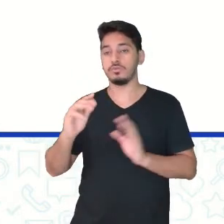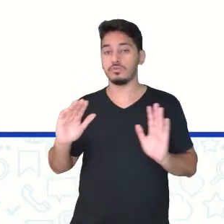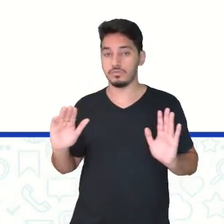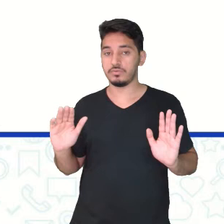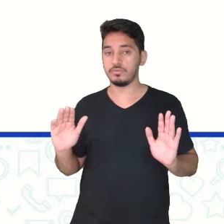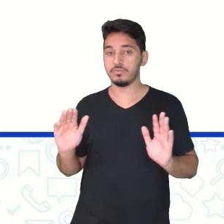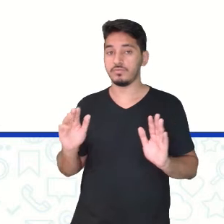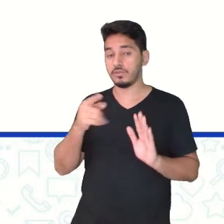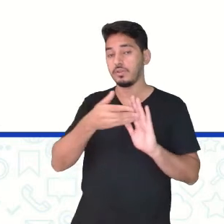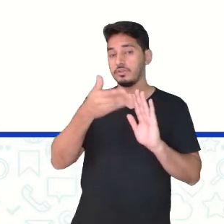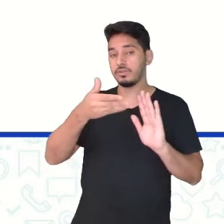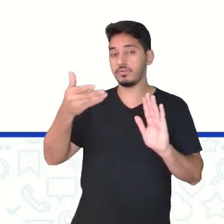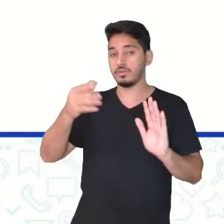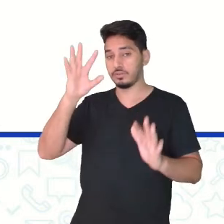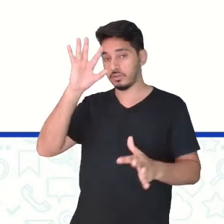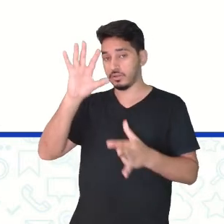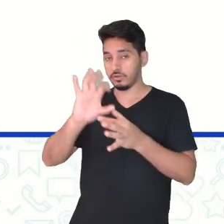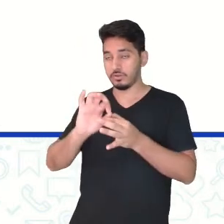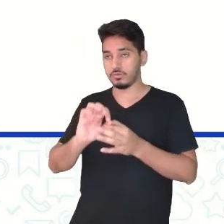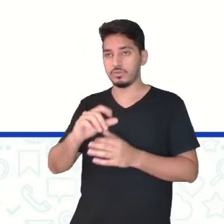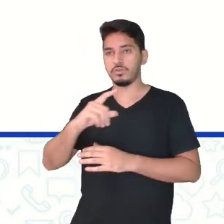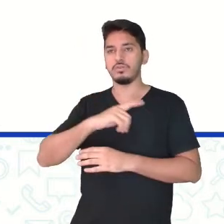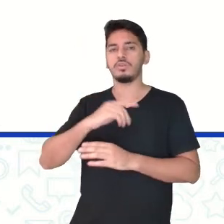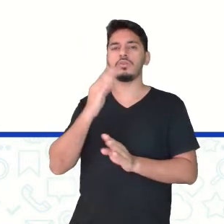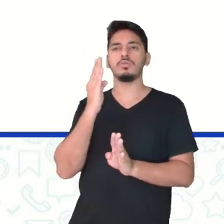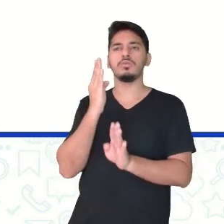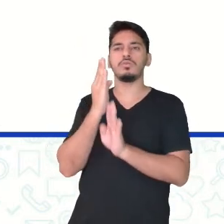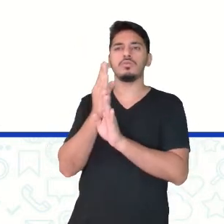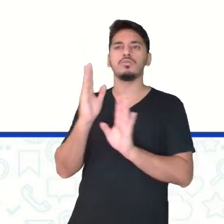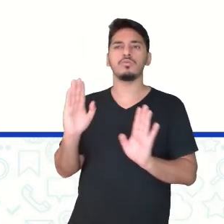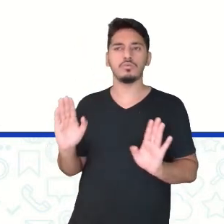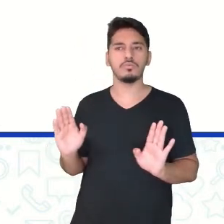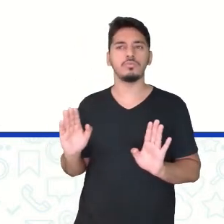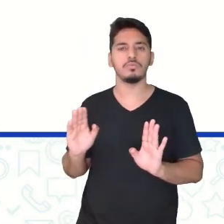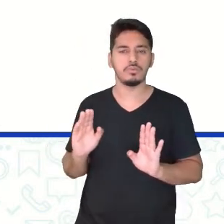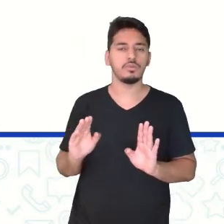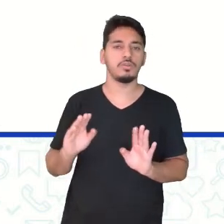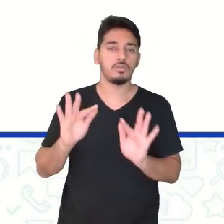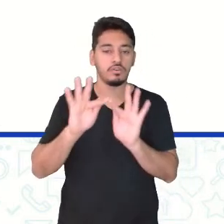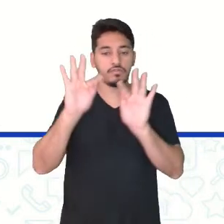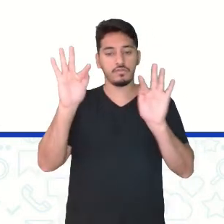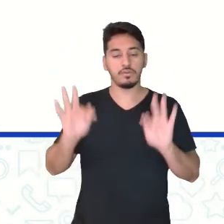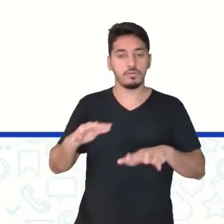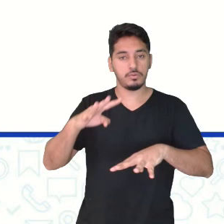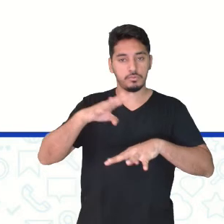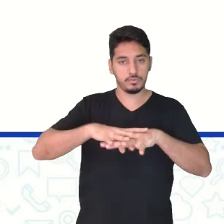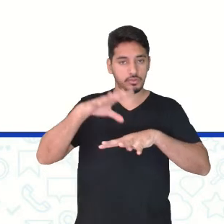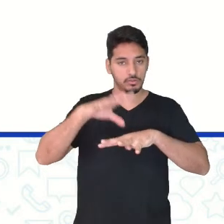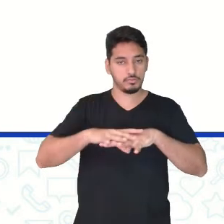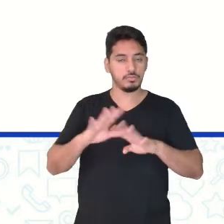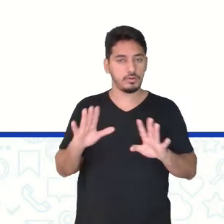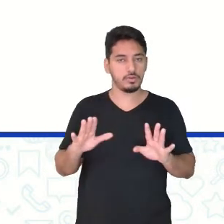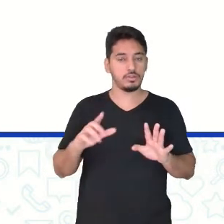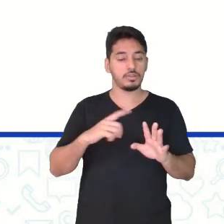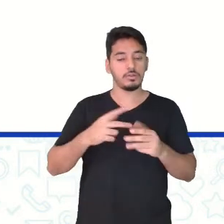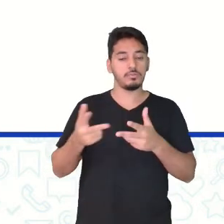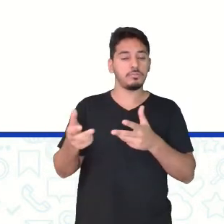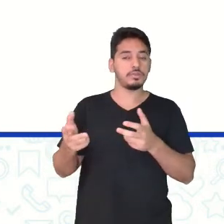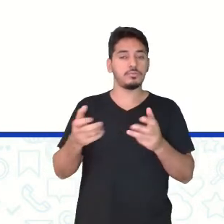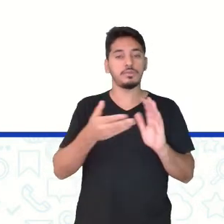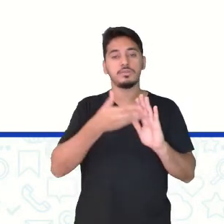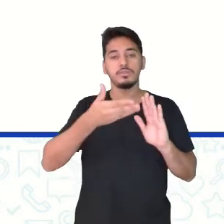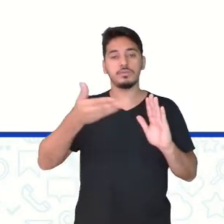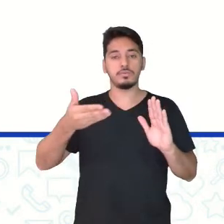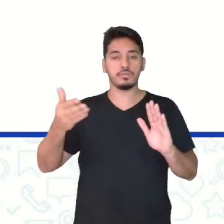22. Isso era uma sequência lógica que eu tinha. E eu tinha que descobrir uma fórmula matemática, tá certo? Que identificasse essa